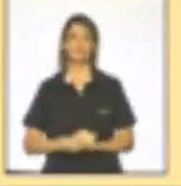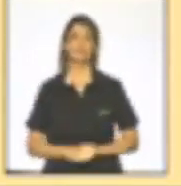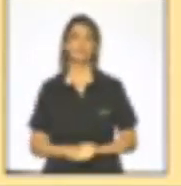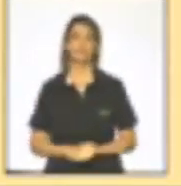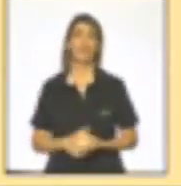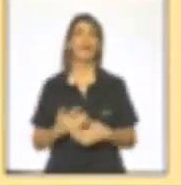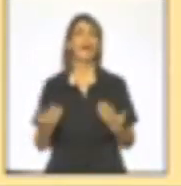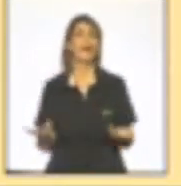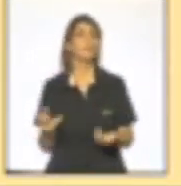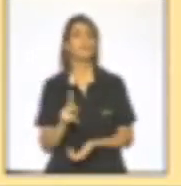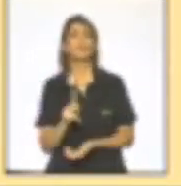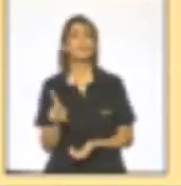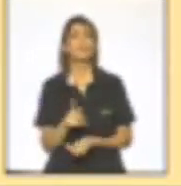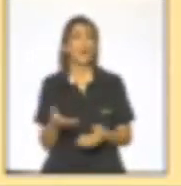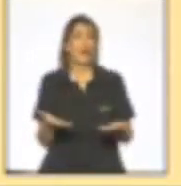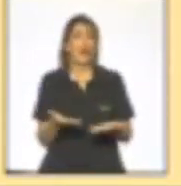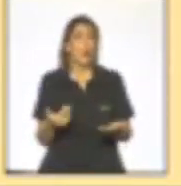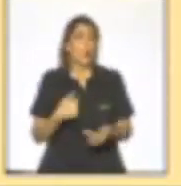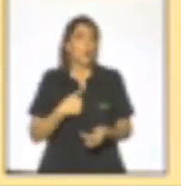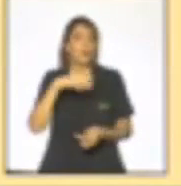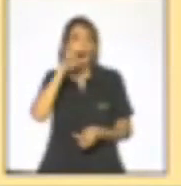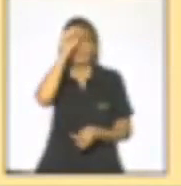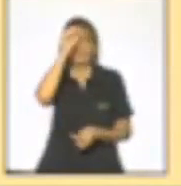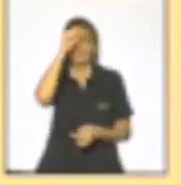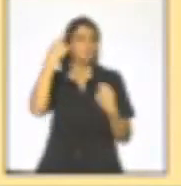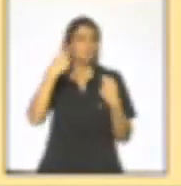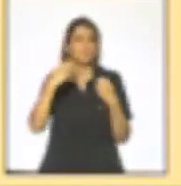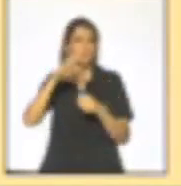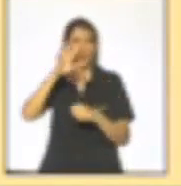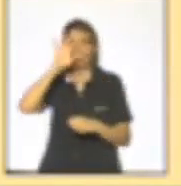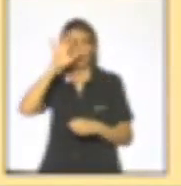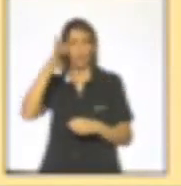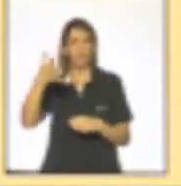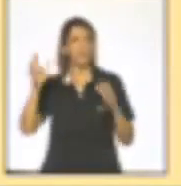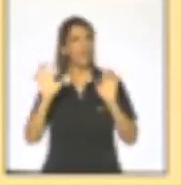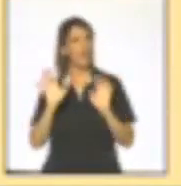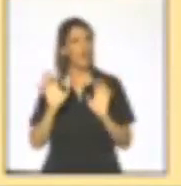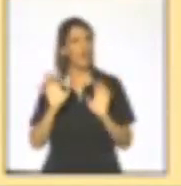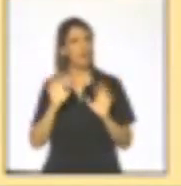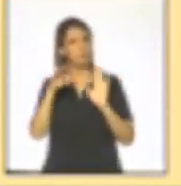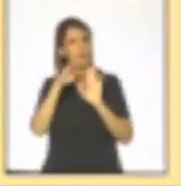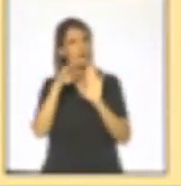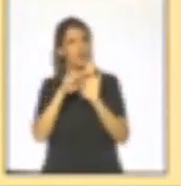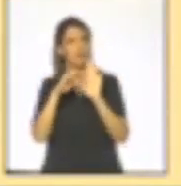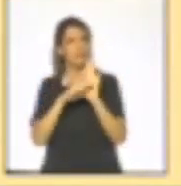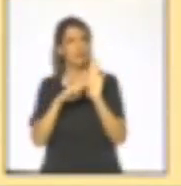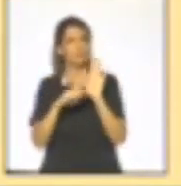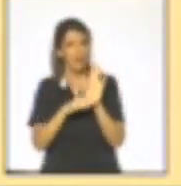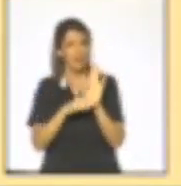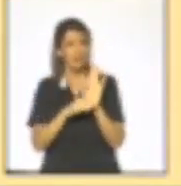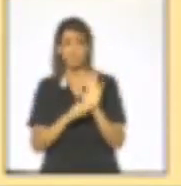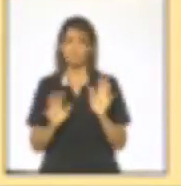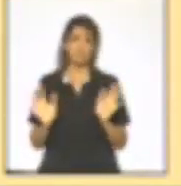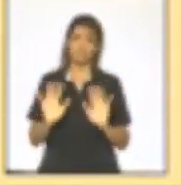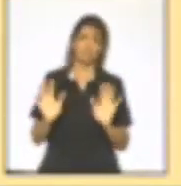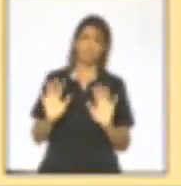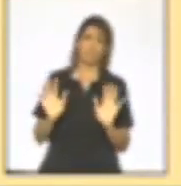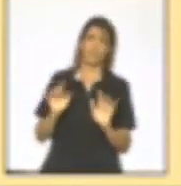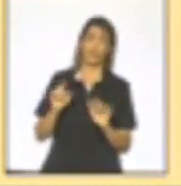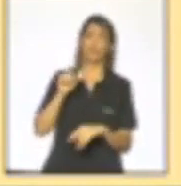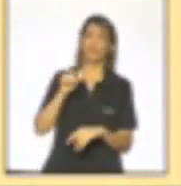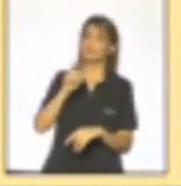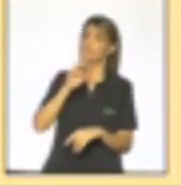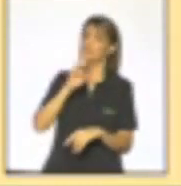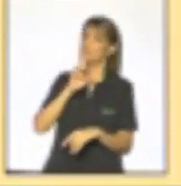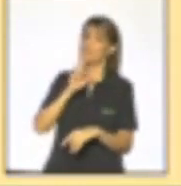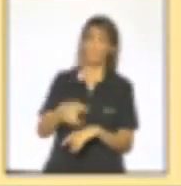Ah, professor, e agora que eu aprendi, eu preciso resolver desse jeito por etapas? Não. Você vai resolver